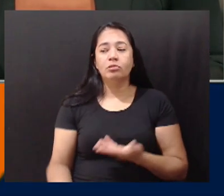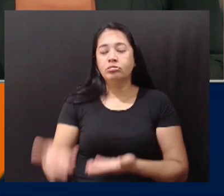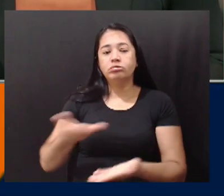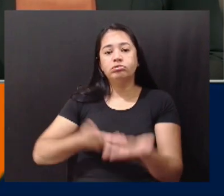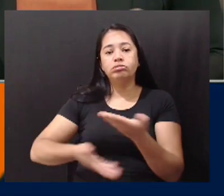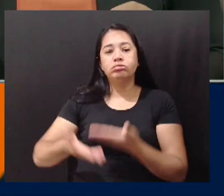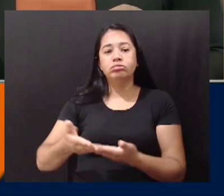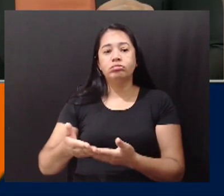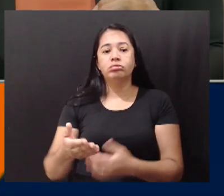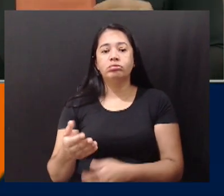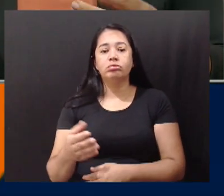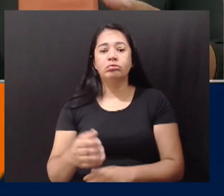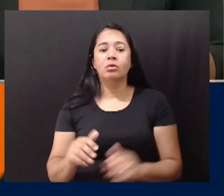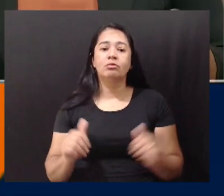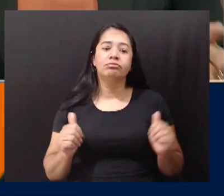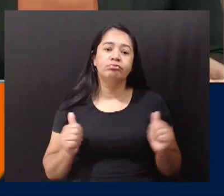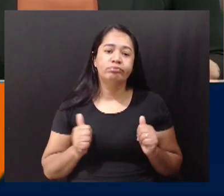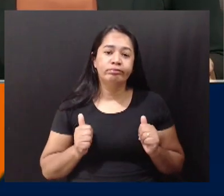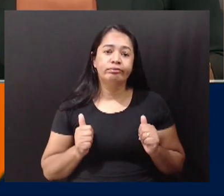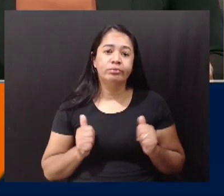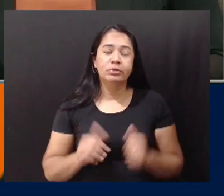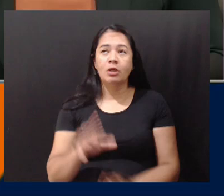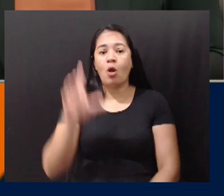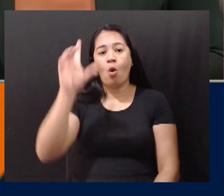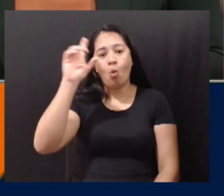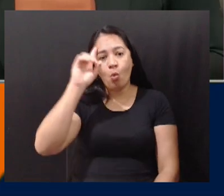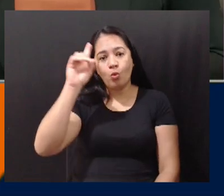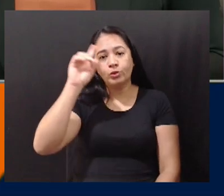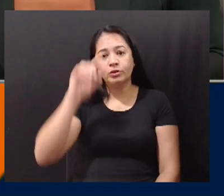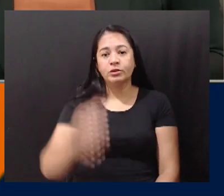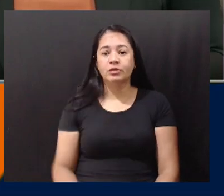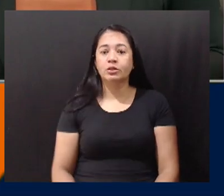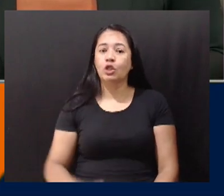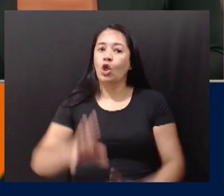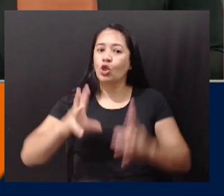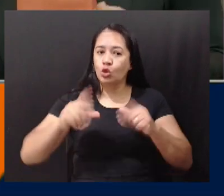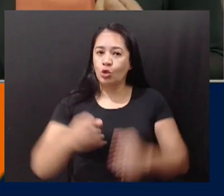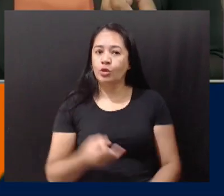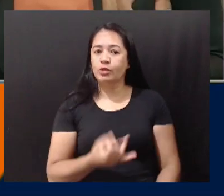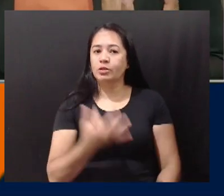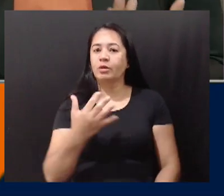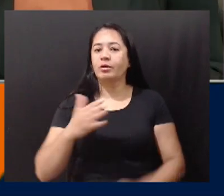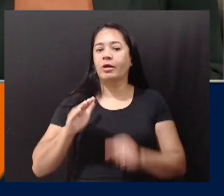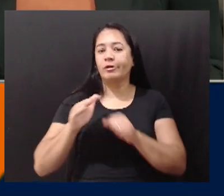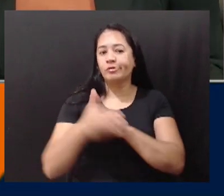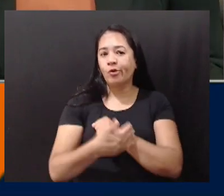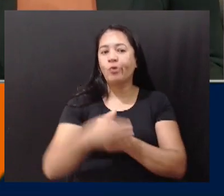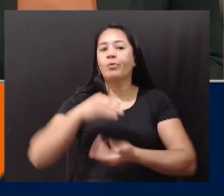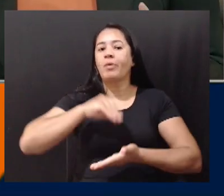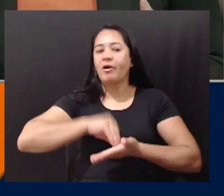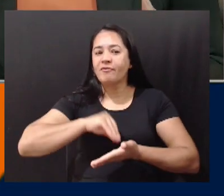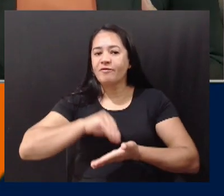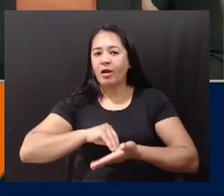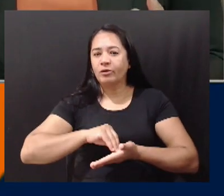a dia, né? Porque a gente sabe, todo excesso esconde uma falta. Então, seria uma